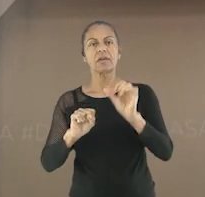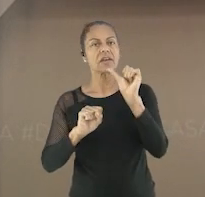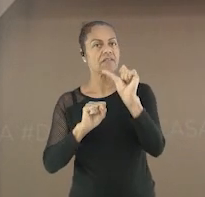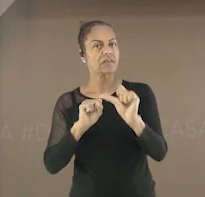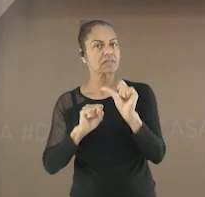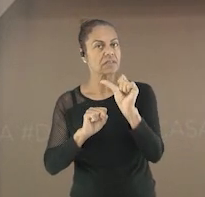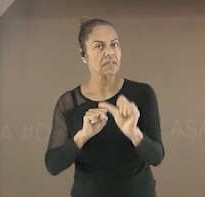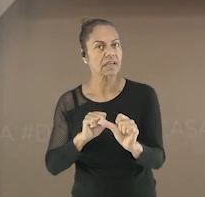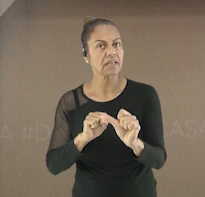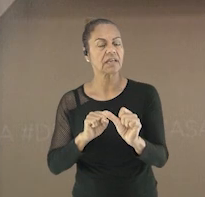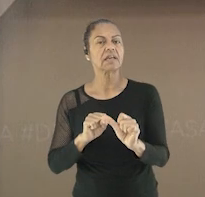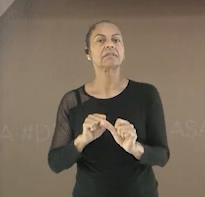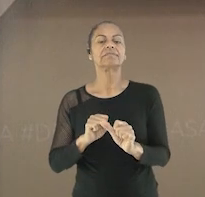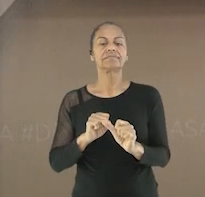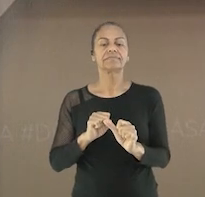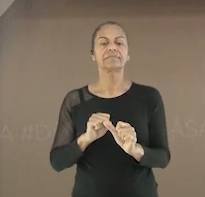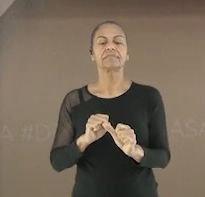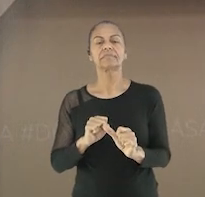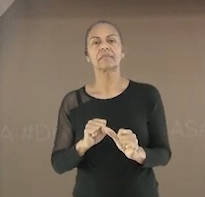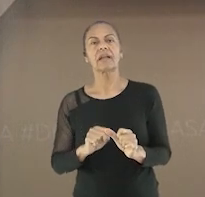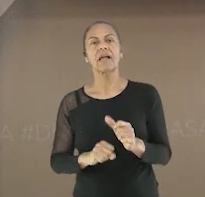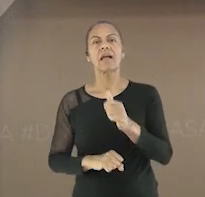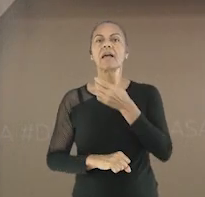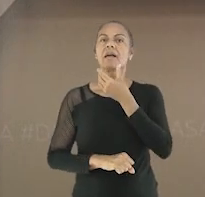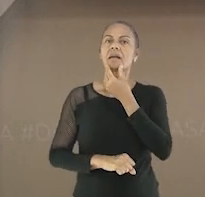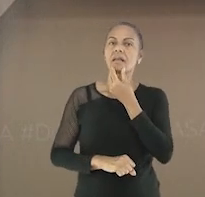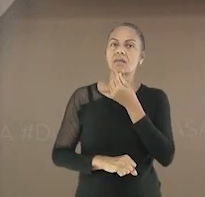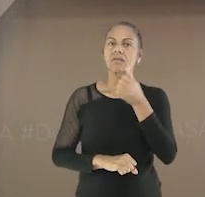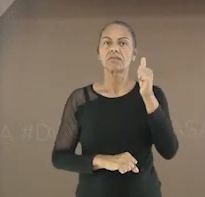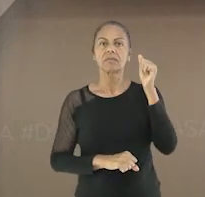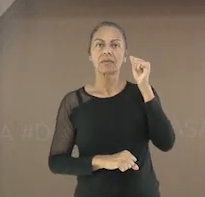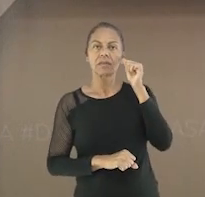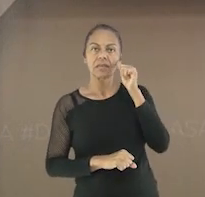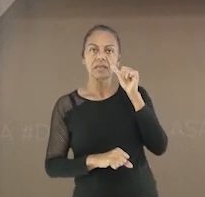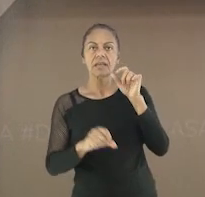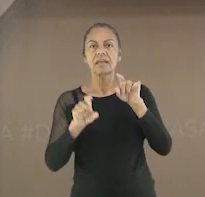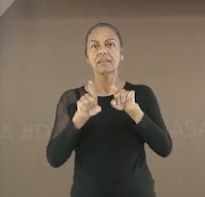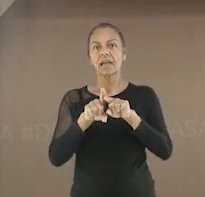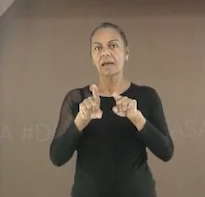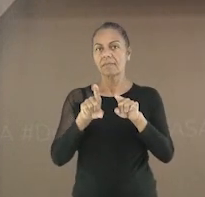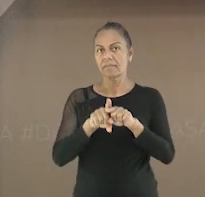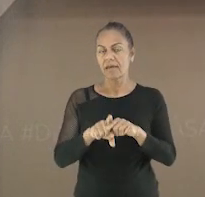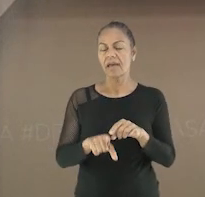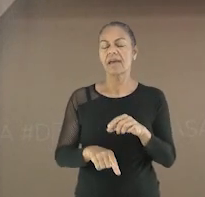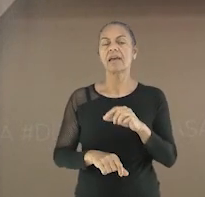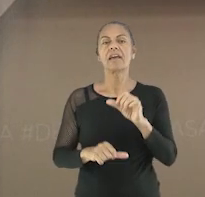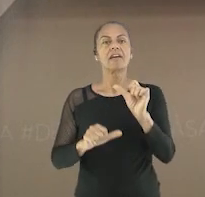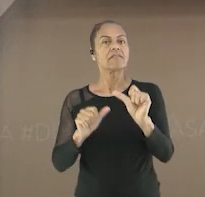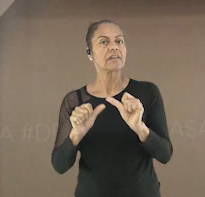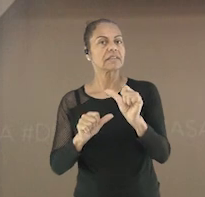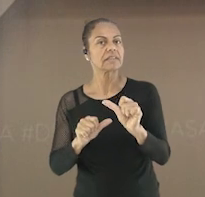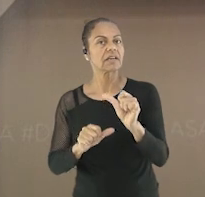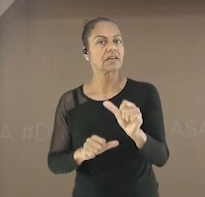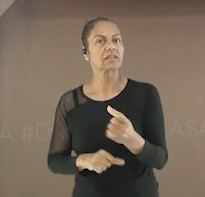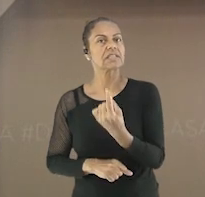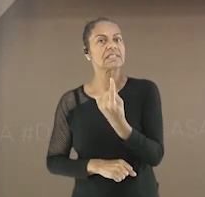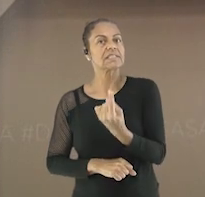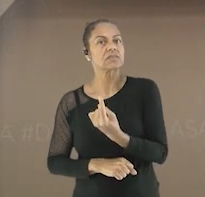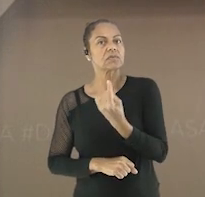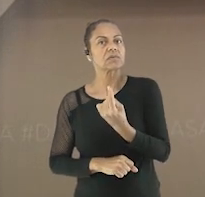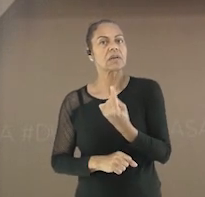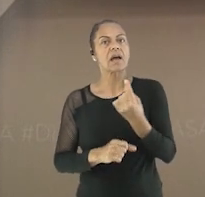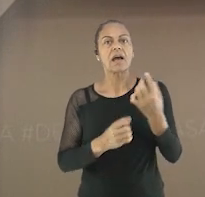ser flexionado em, relembrando, flexão de gênero, masculino e feminino, flexão de